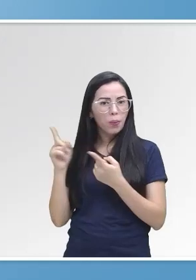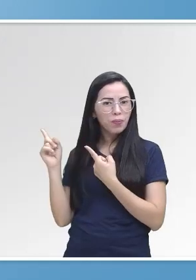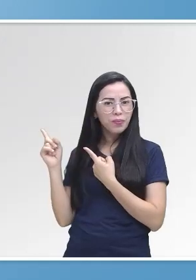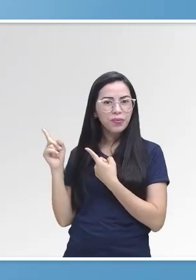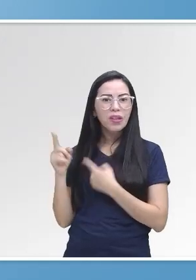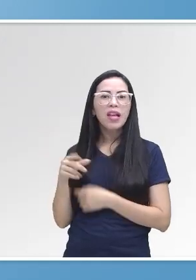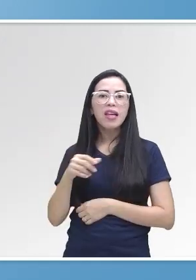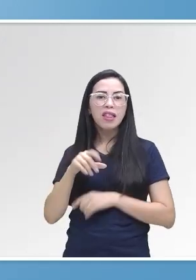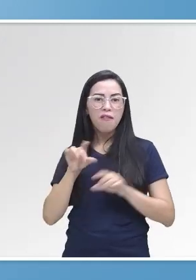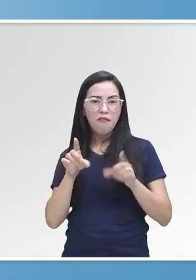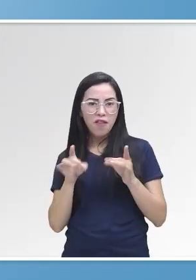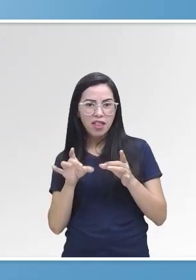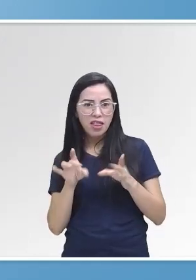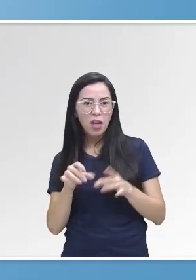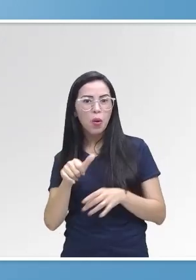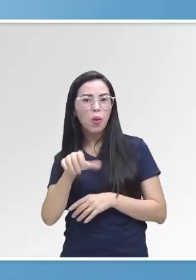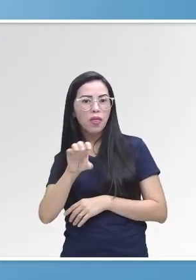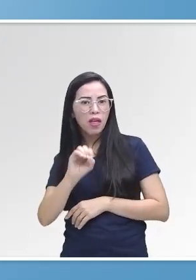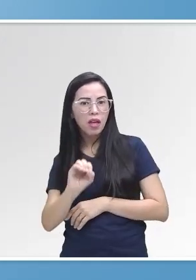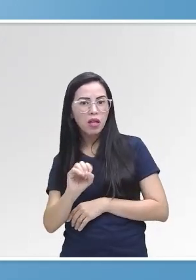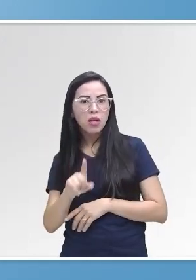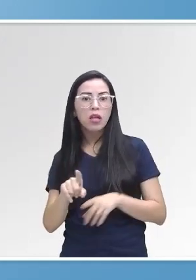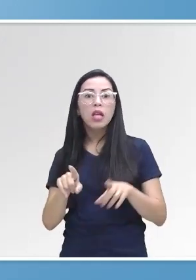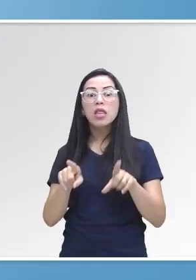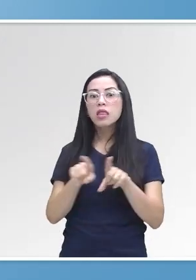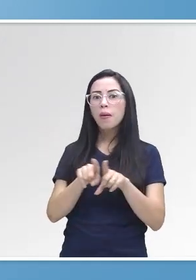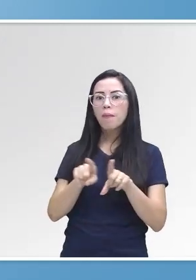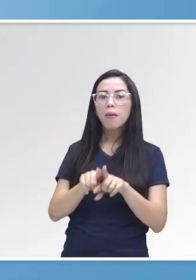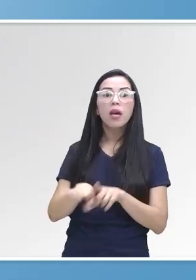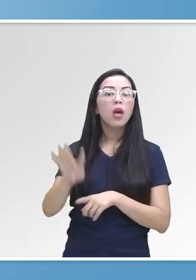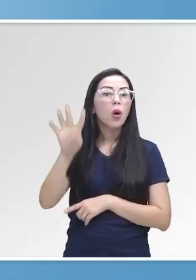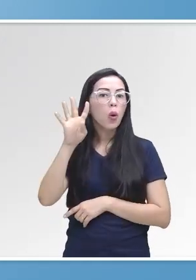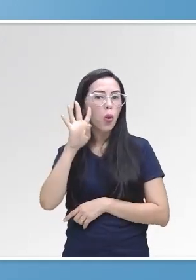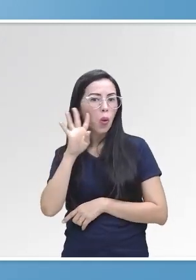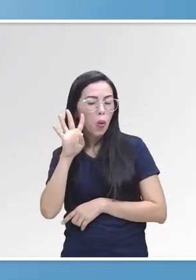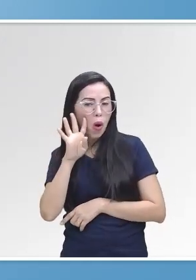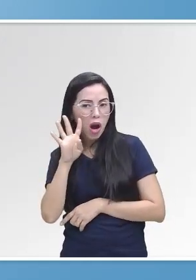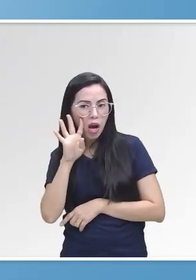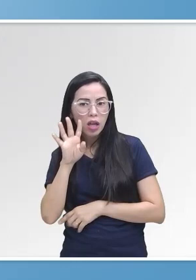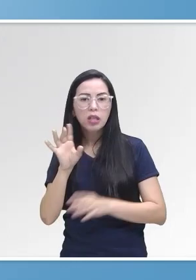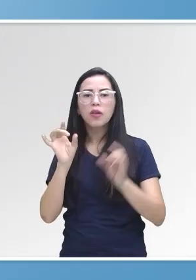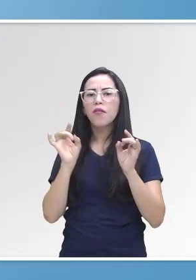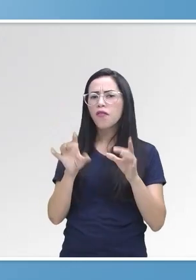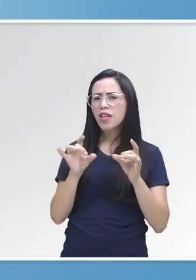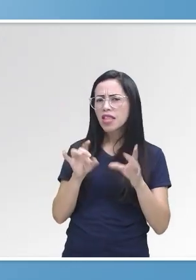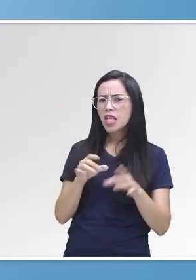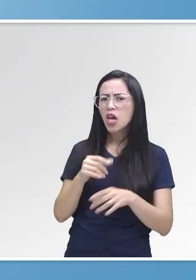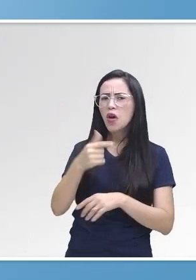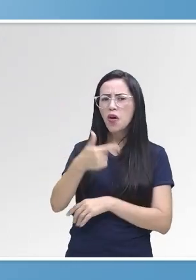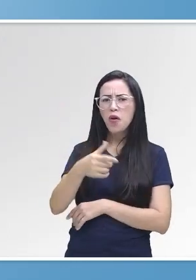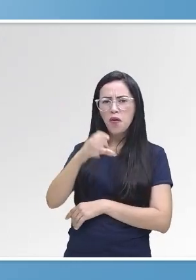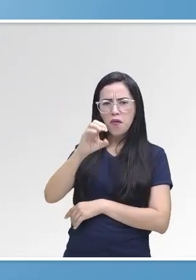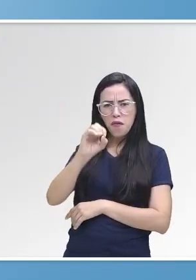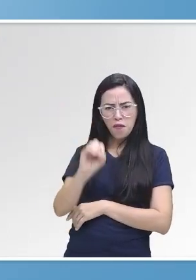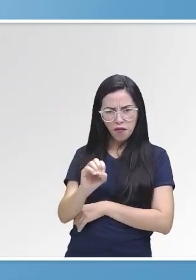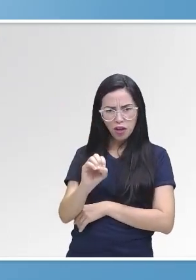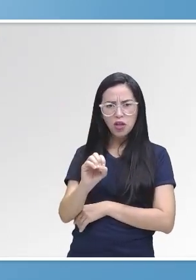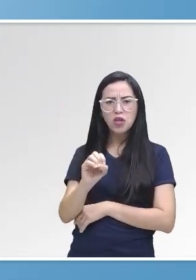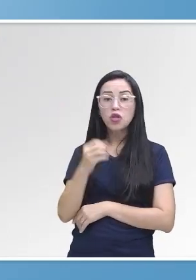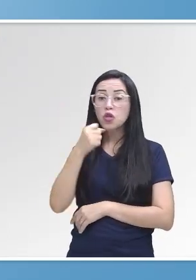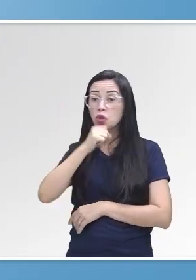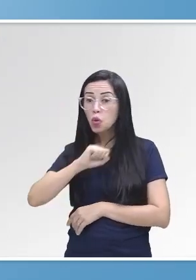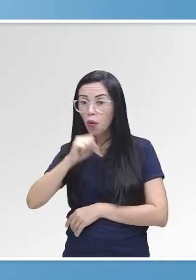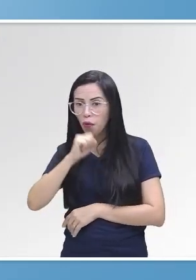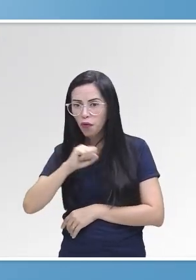né mas na quarta-feira mas vou viu pagas fazer sorvete de baunilha